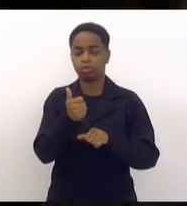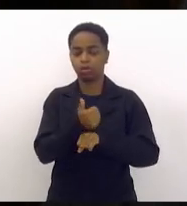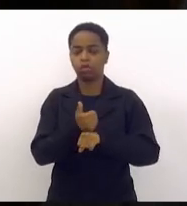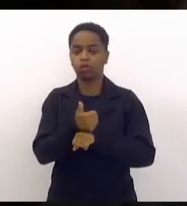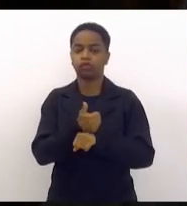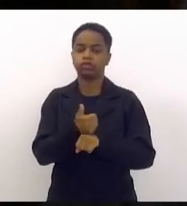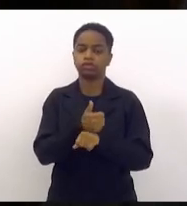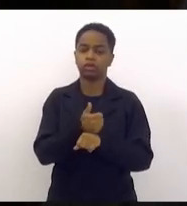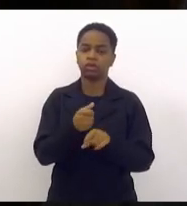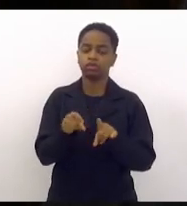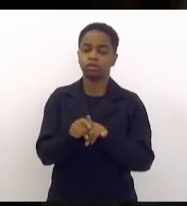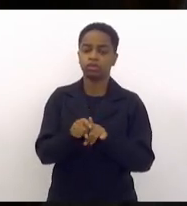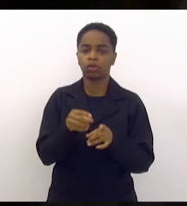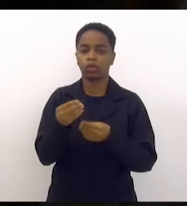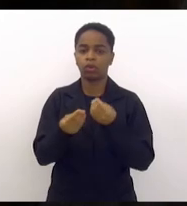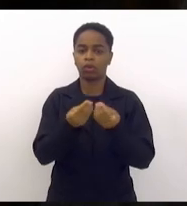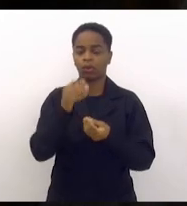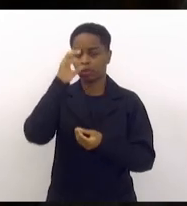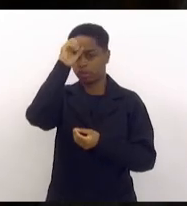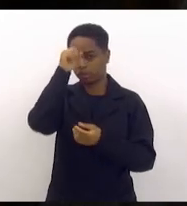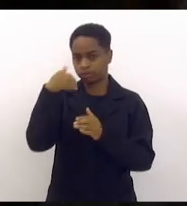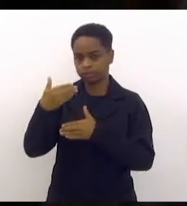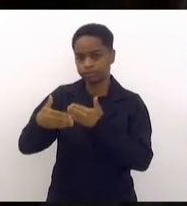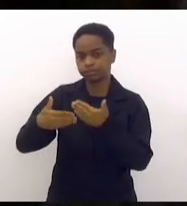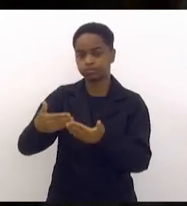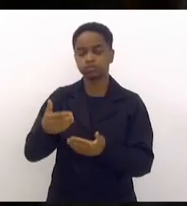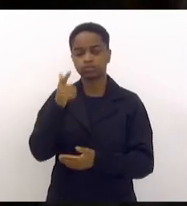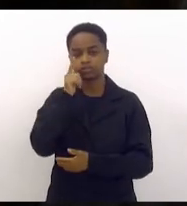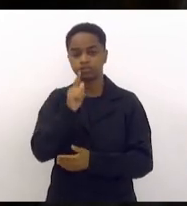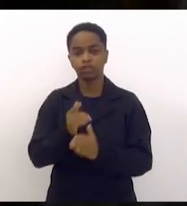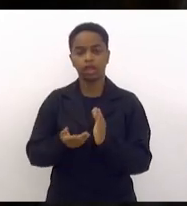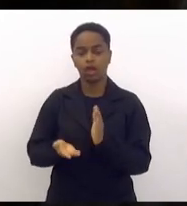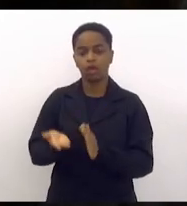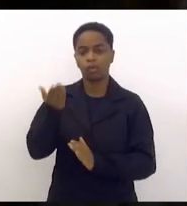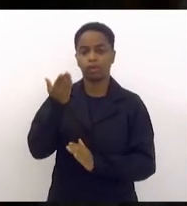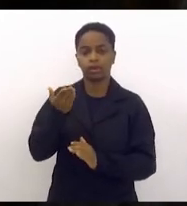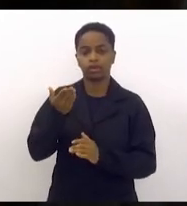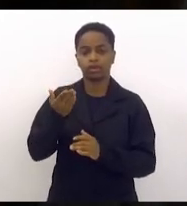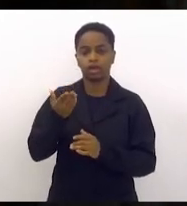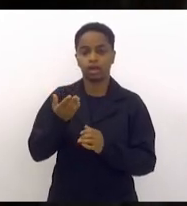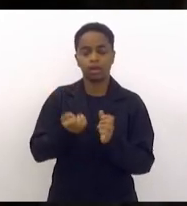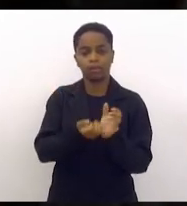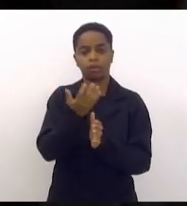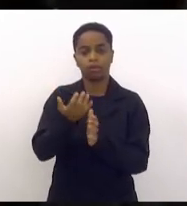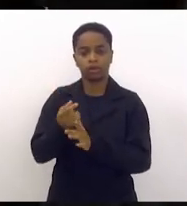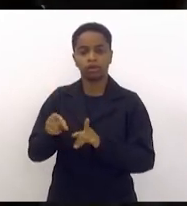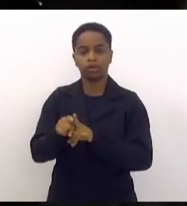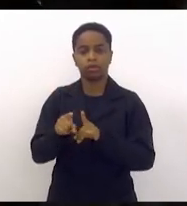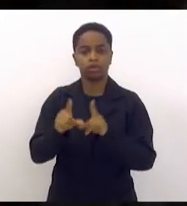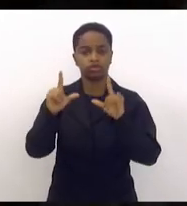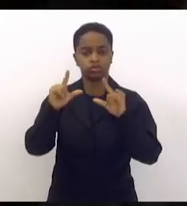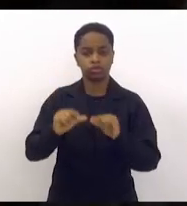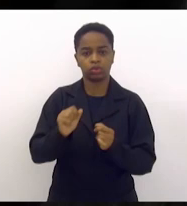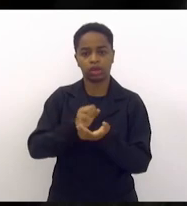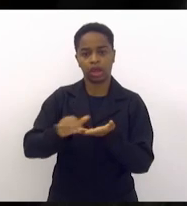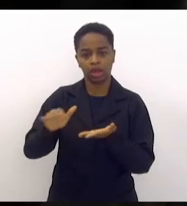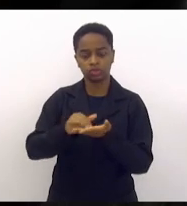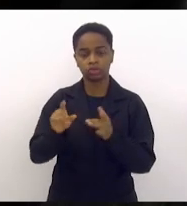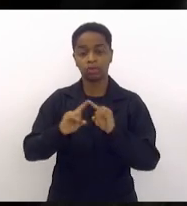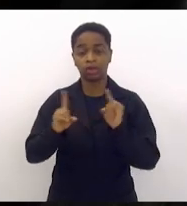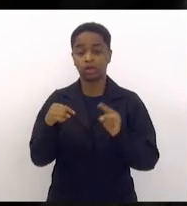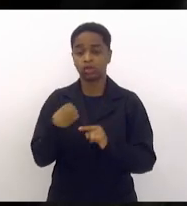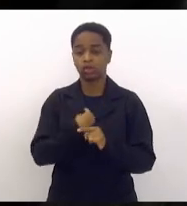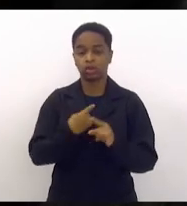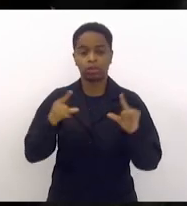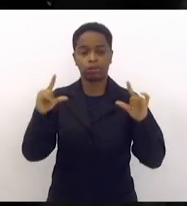o o aprendizado que faz com que a produtividade aumente E com isso caiam os custos a nossa foi